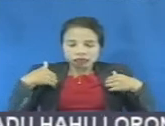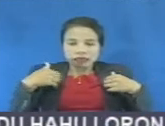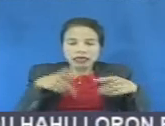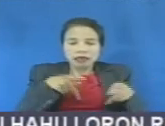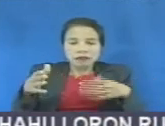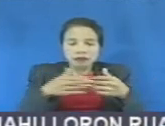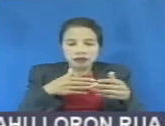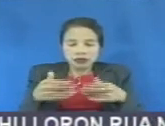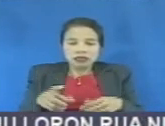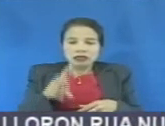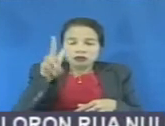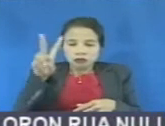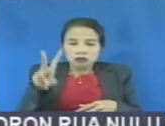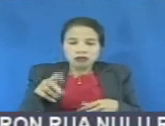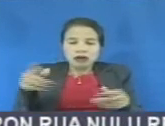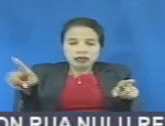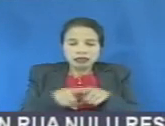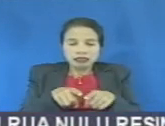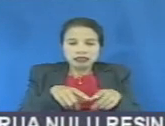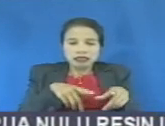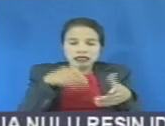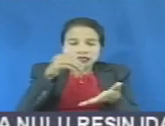bain-bain, no na Enrua selo, kanesang estudante.